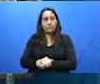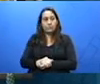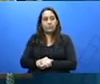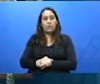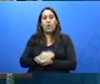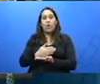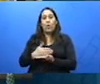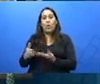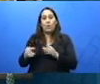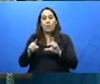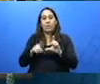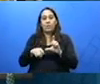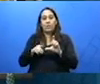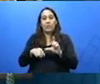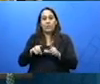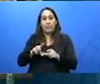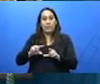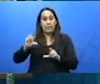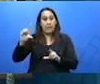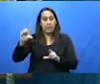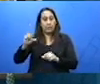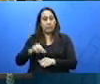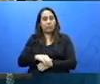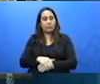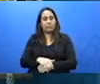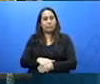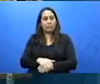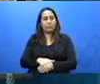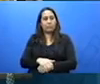eu começo com letra maiúscula.